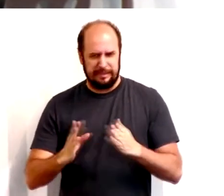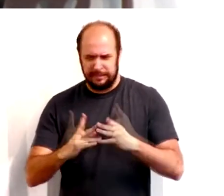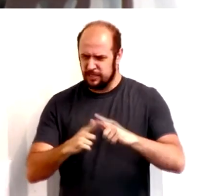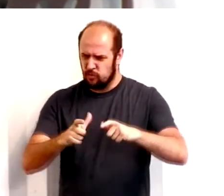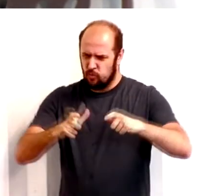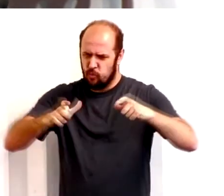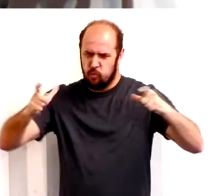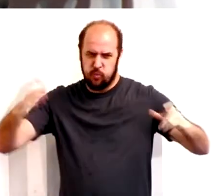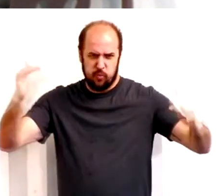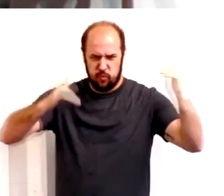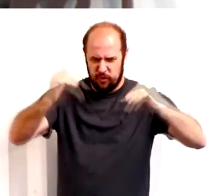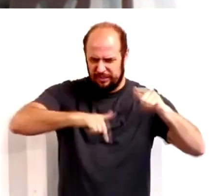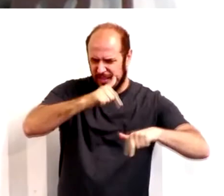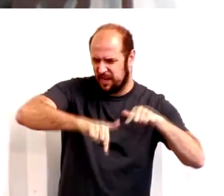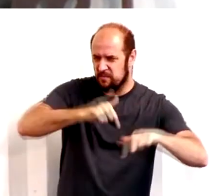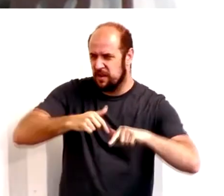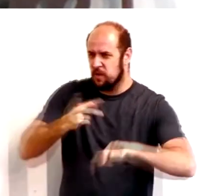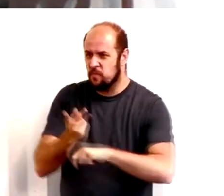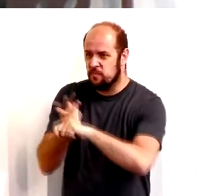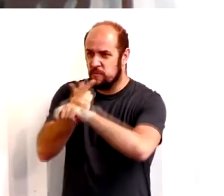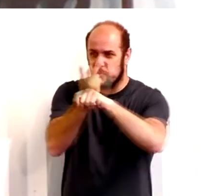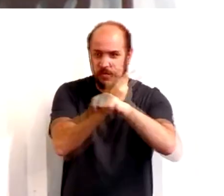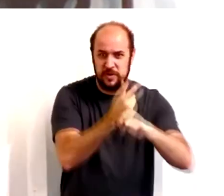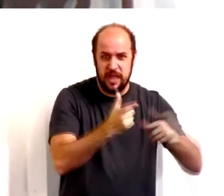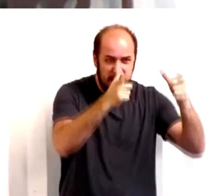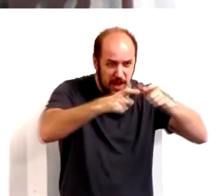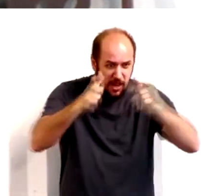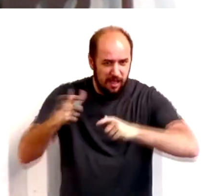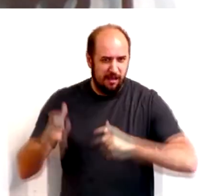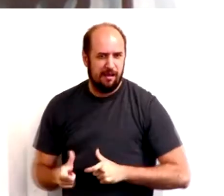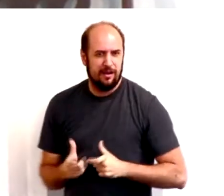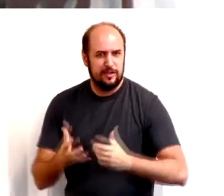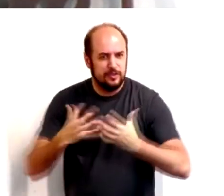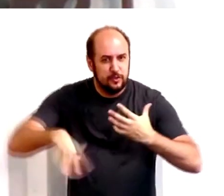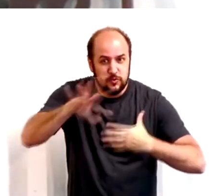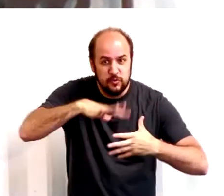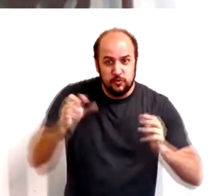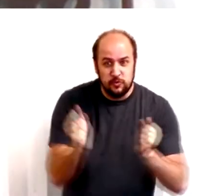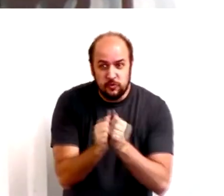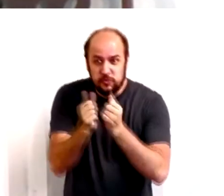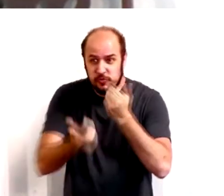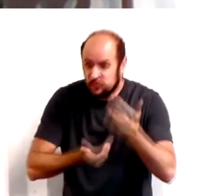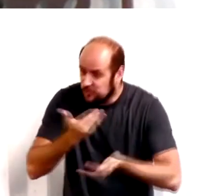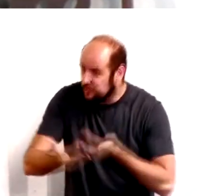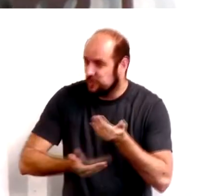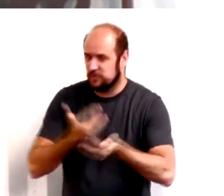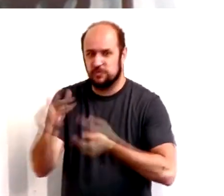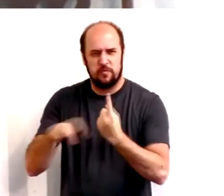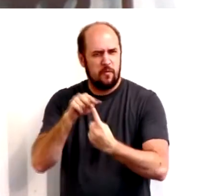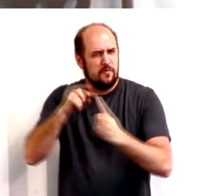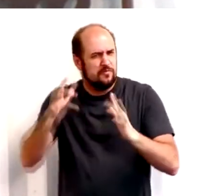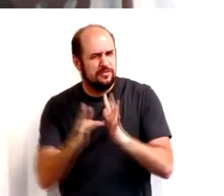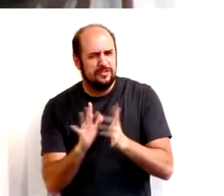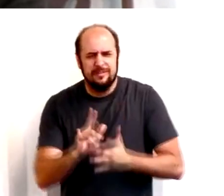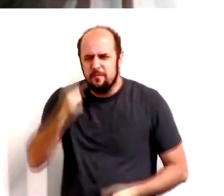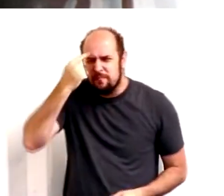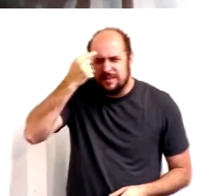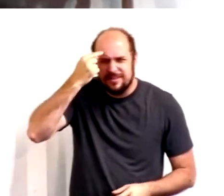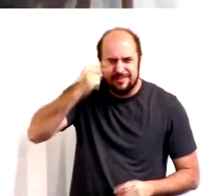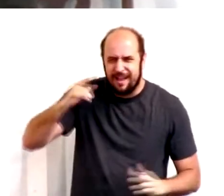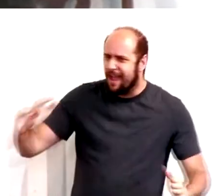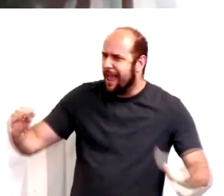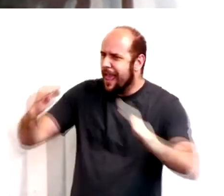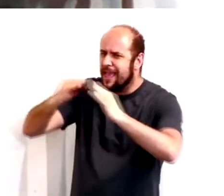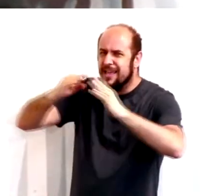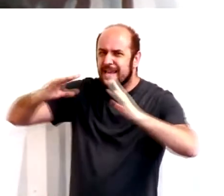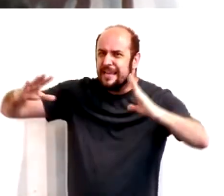Achar lugar para que todos possam juntos servir o Evangelho, a causa de Cristo. Imagine toda